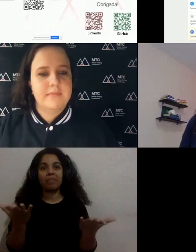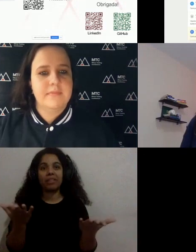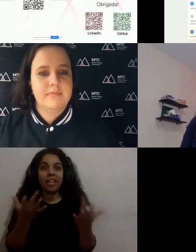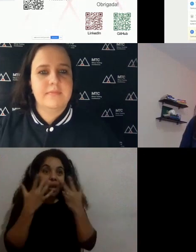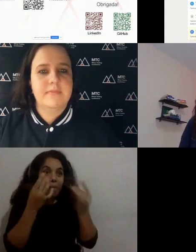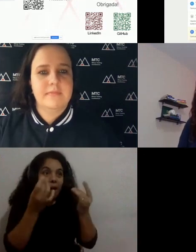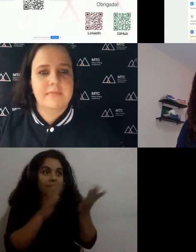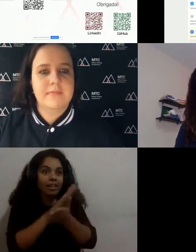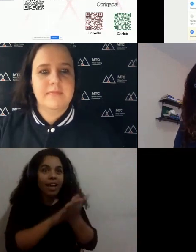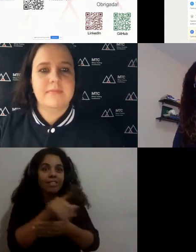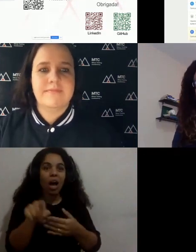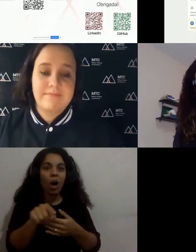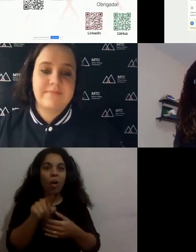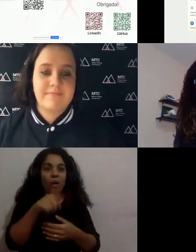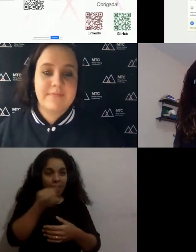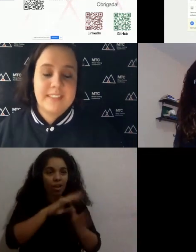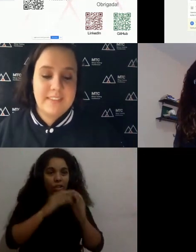eles não vão te dar moral nenhuma.